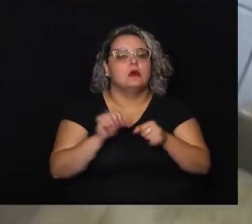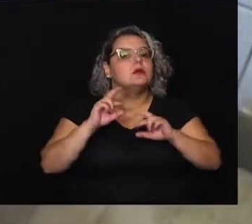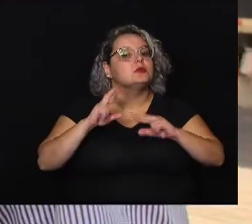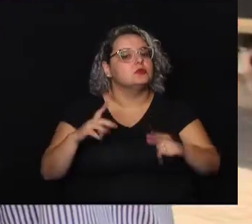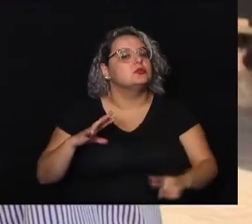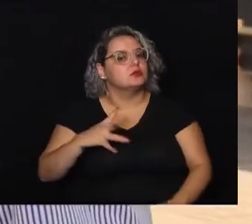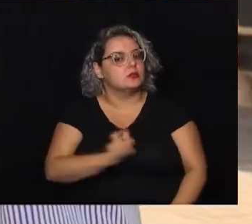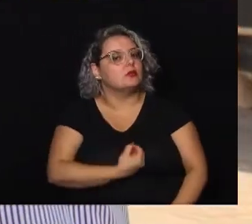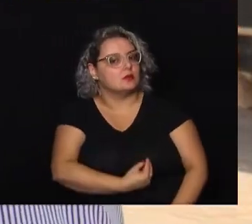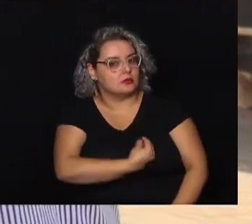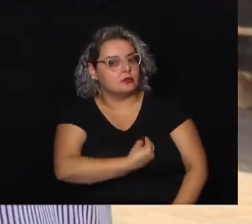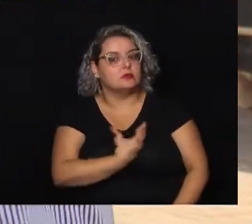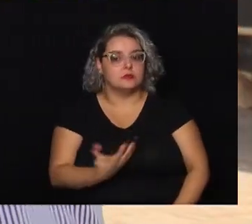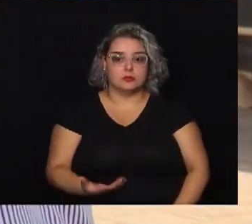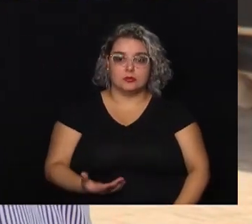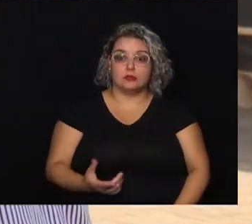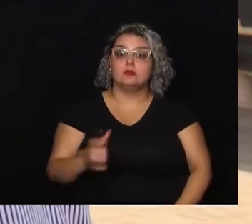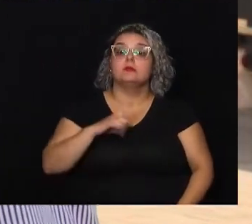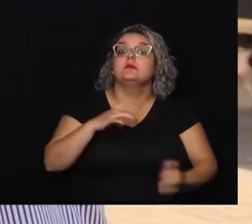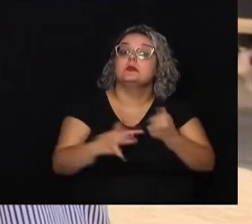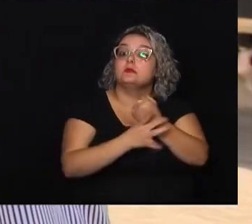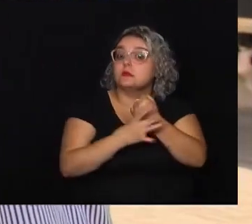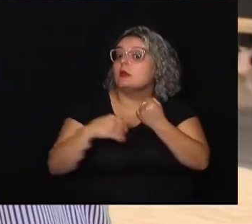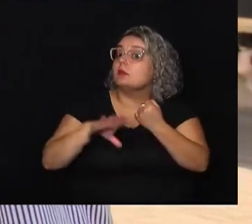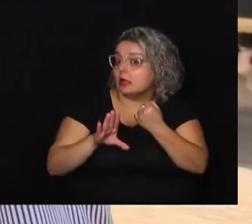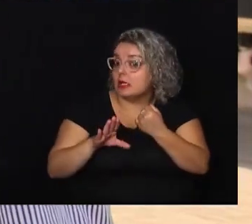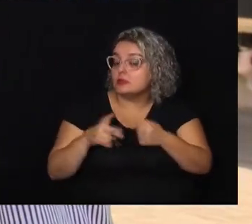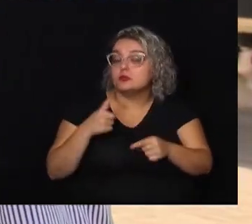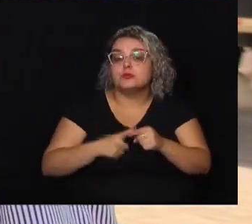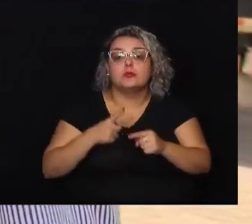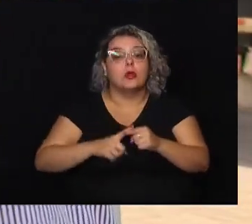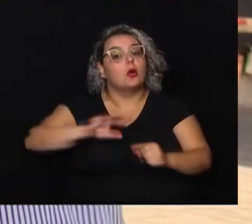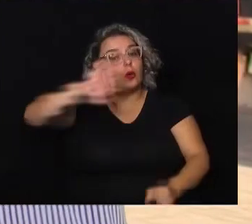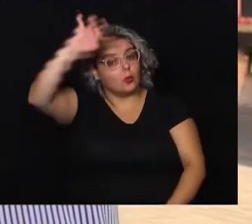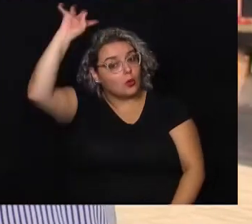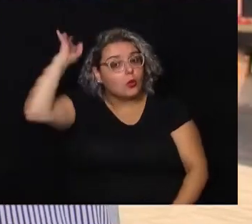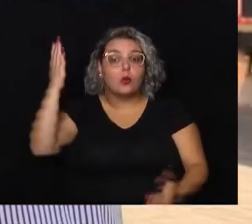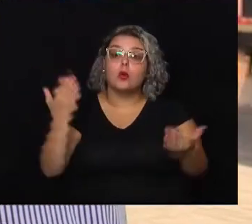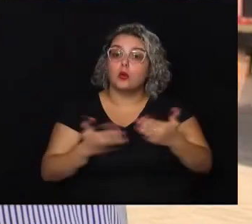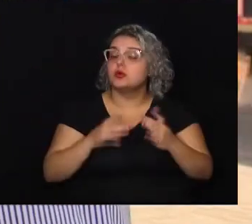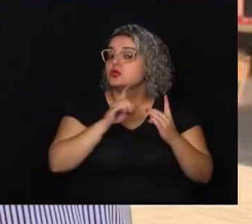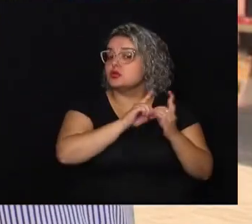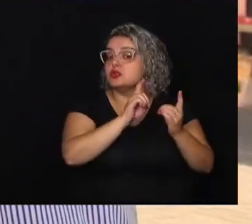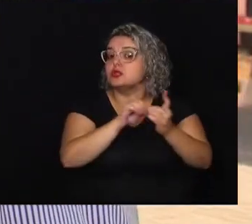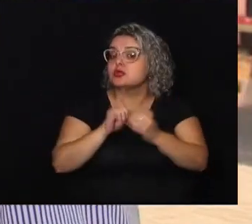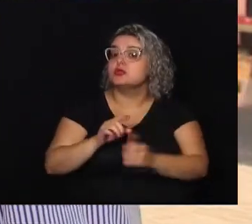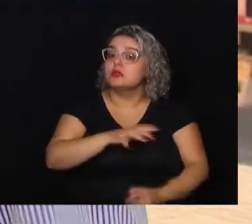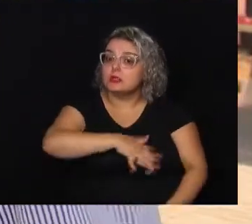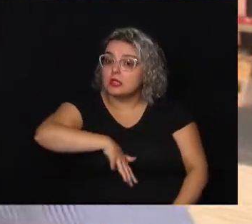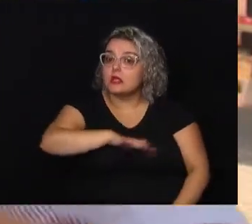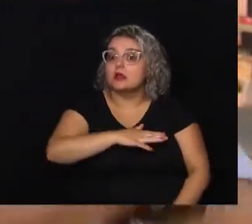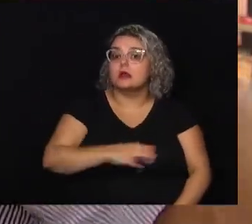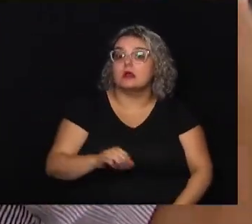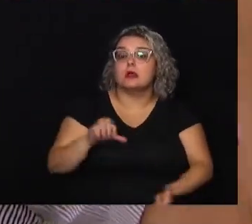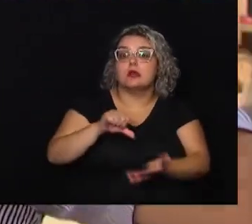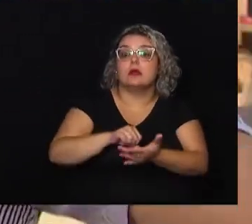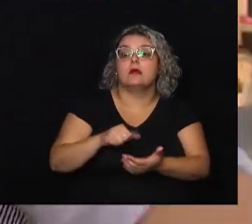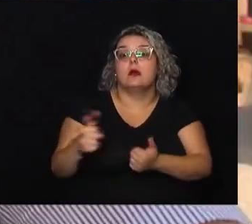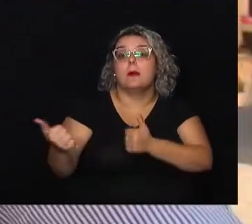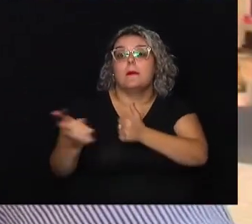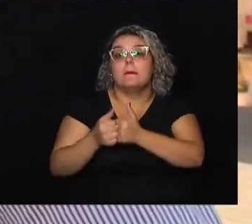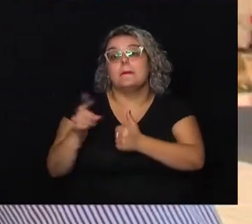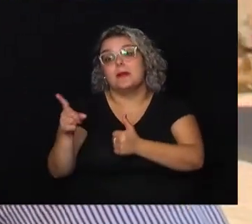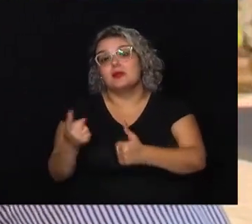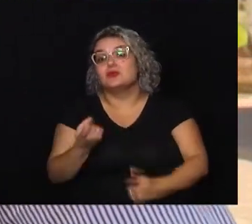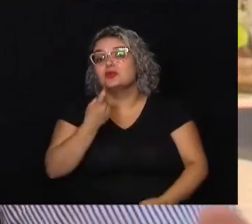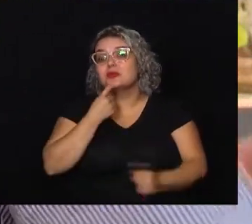de uma vida. Nós vamos ter mais segurança, porque o Corpo de Bombeiro hoje, que atende a região, a base é lá perto do Campinas